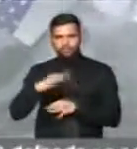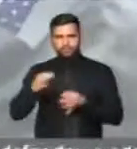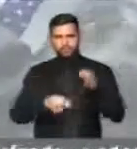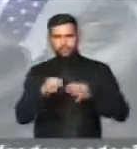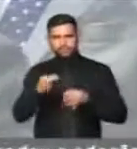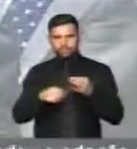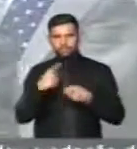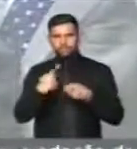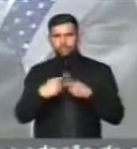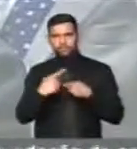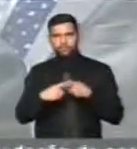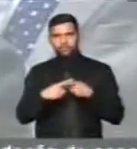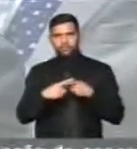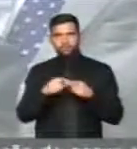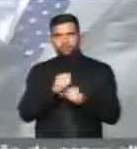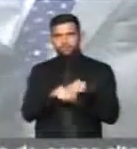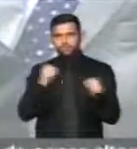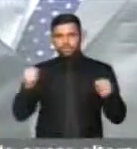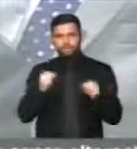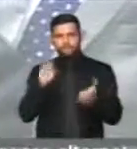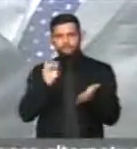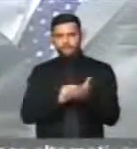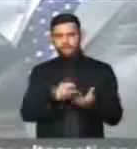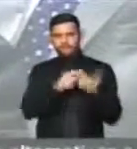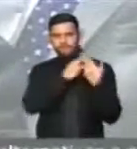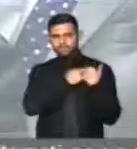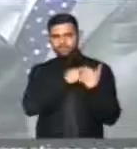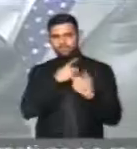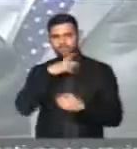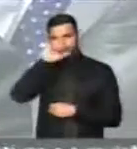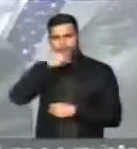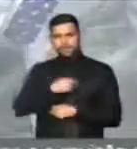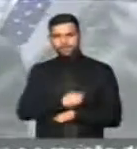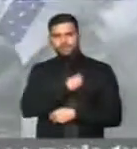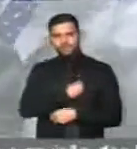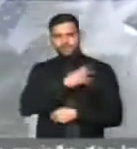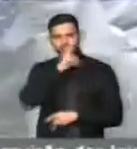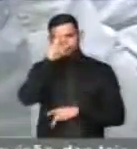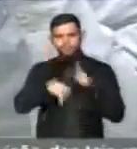judicial, porque isso é um esbulho e desrespeito que ameaça a vida